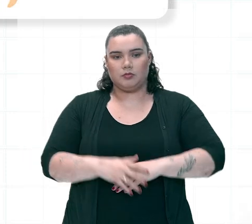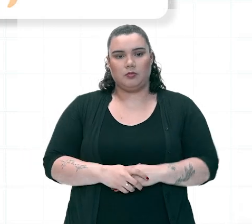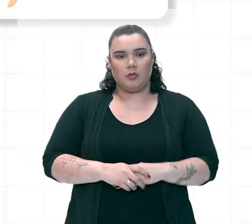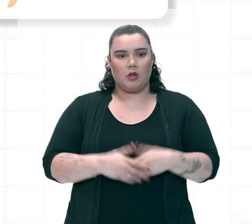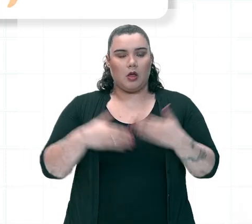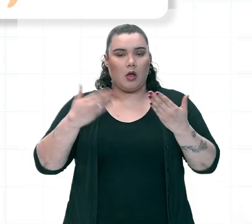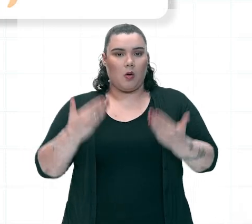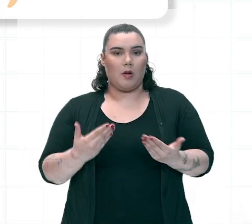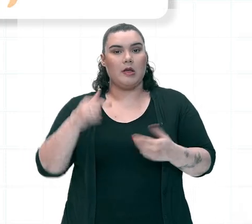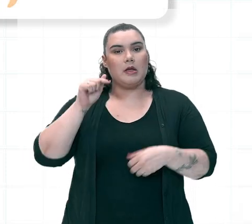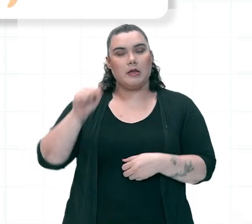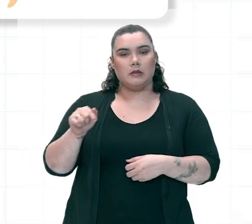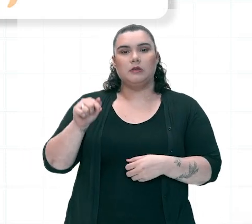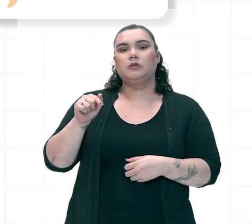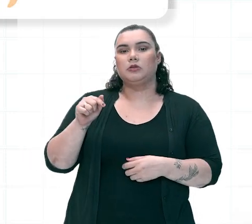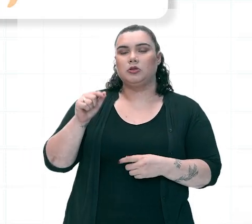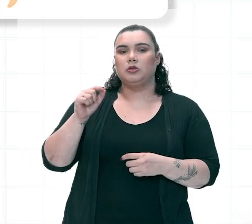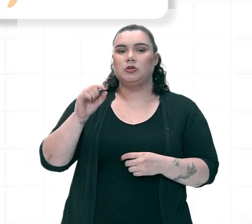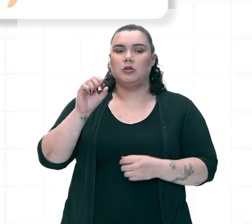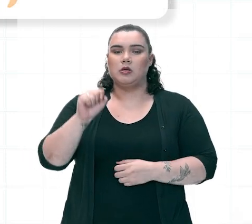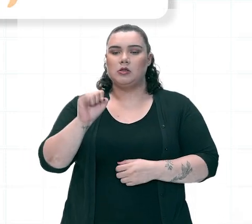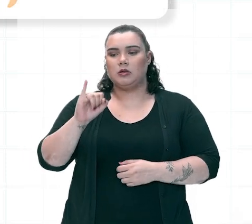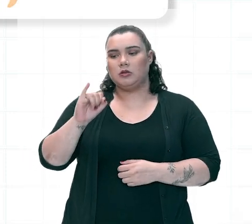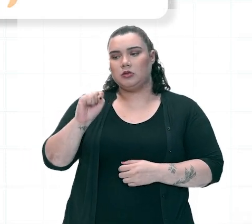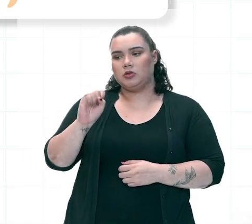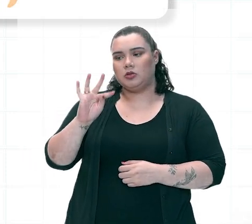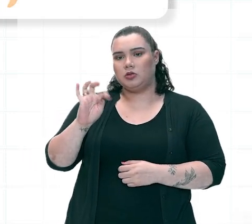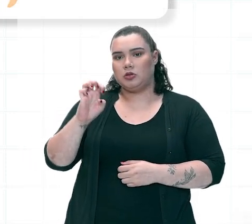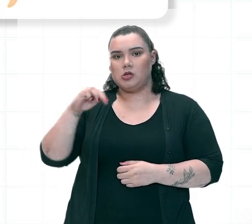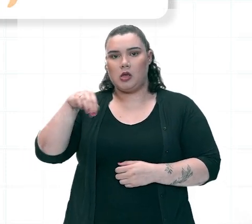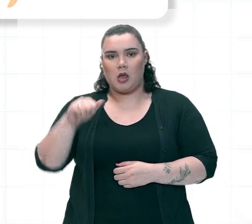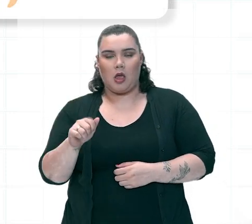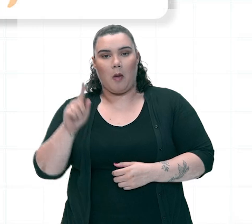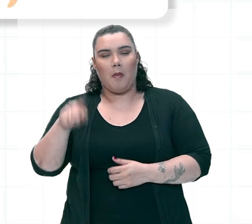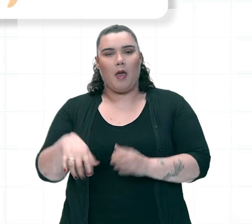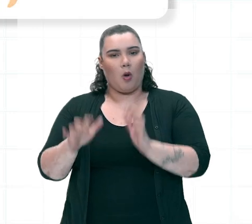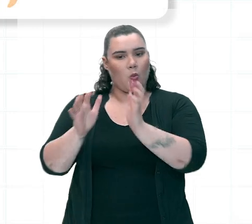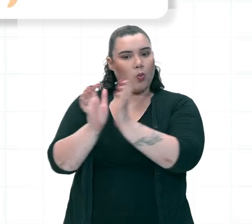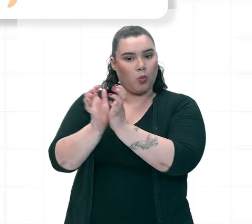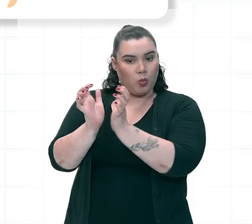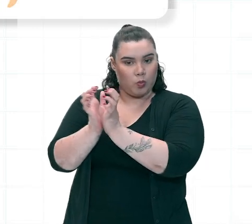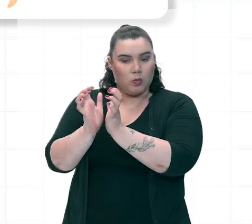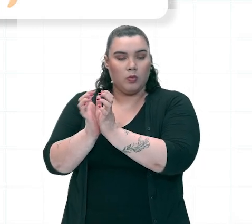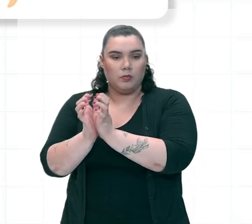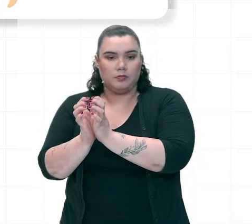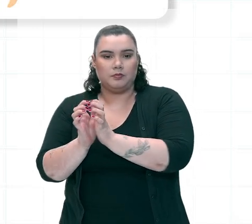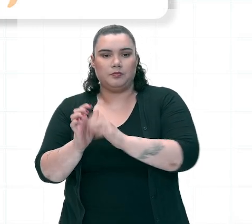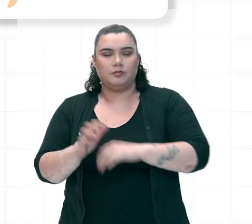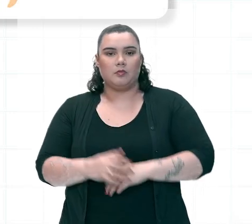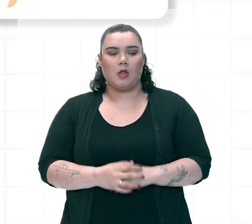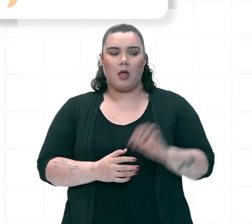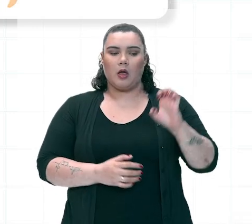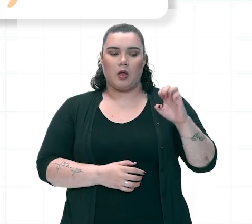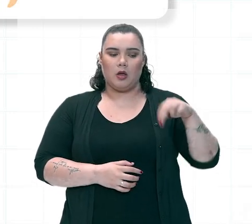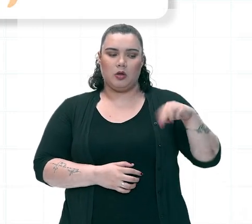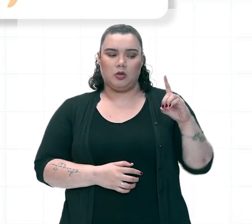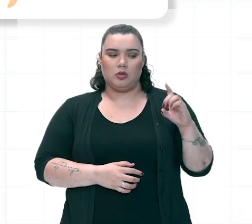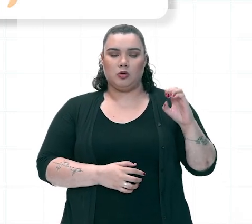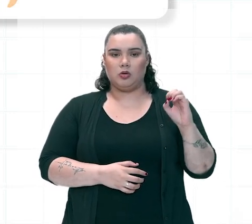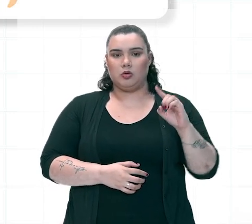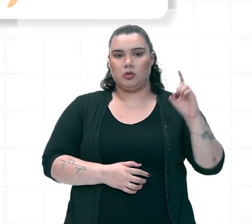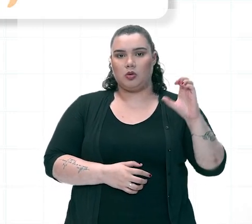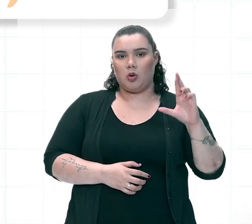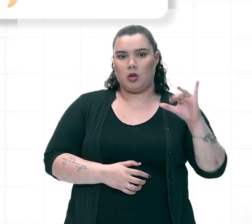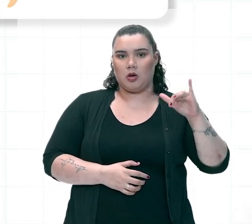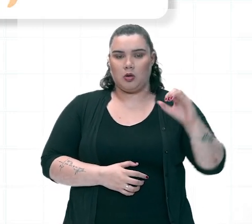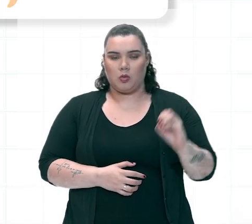já está falando, na verdade, quando a gente fala de sistema, você já sabe que é um conjunto de órgãos, né? E aí, no caso do sistema endócrino, a gente vai ter um